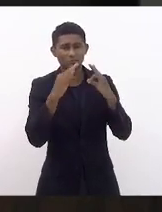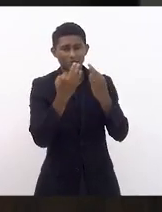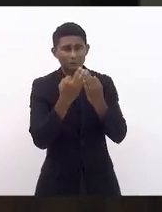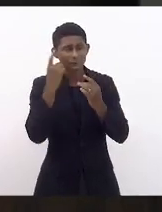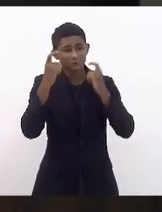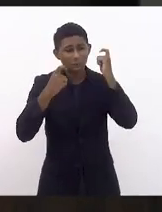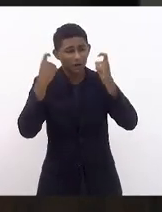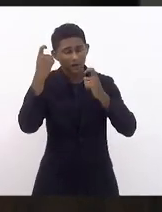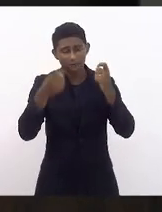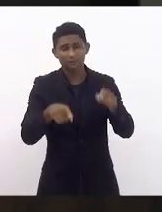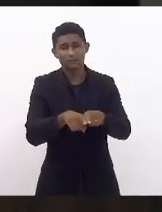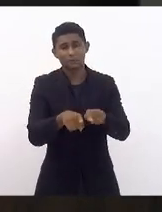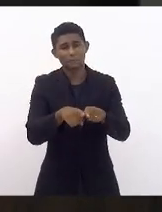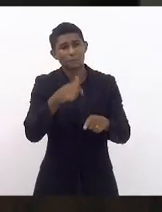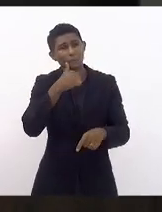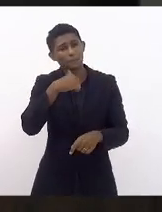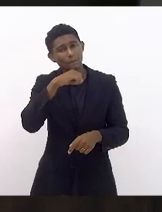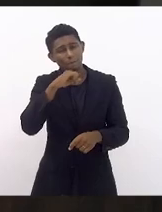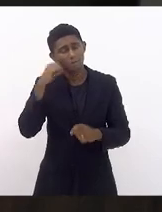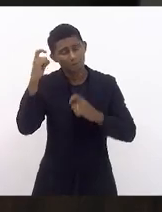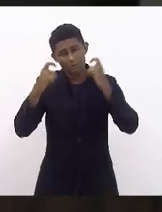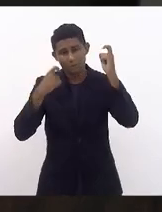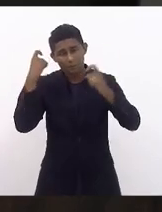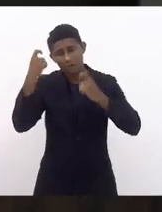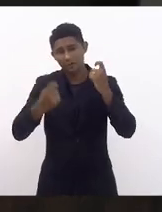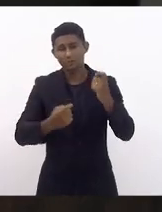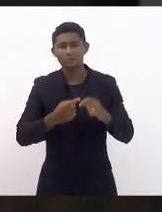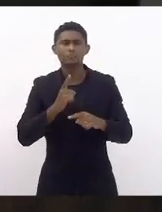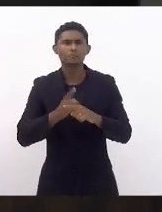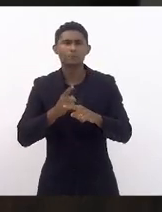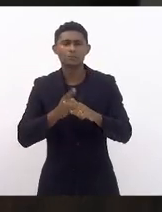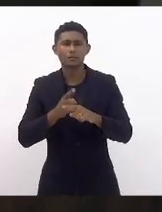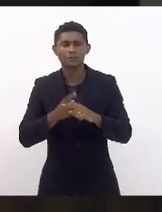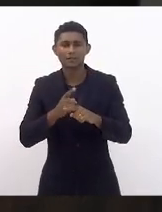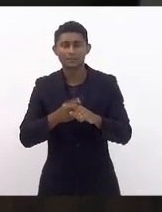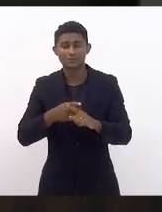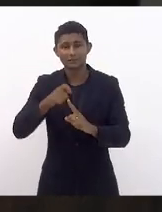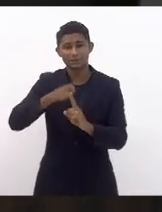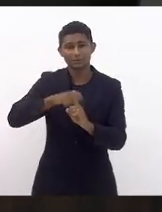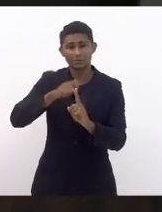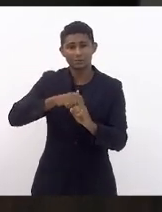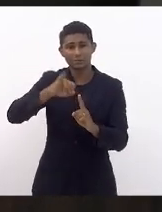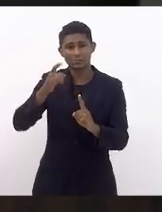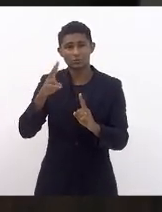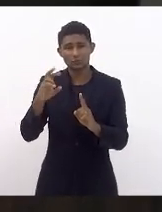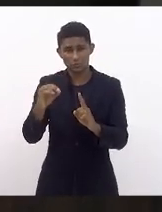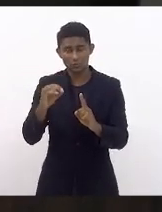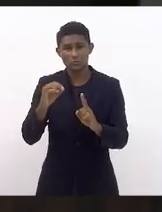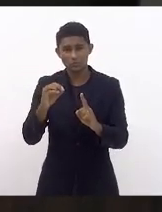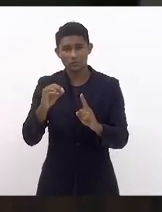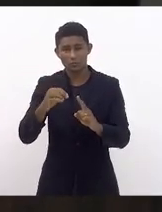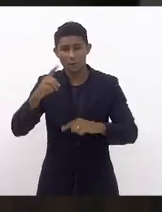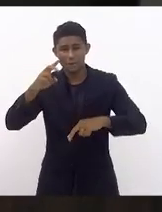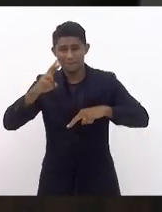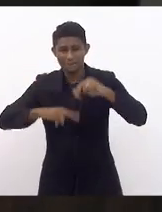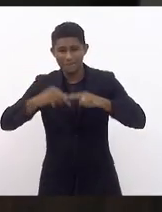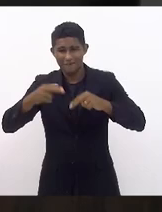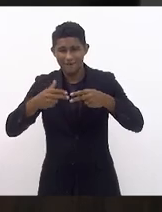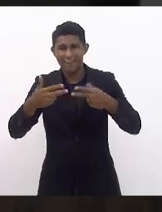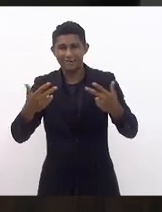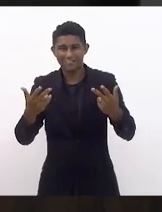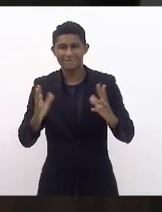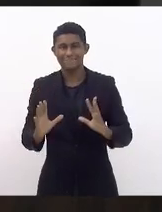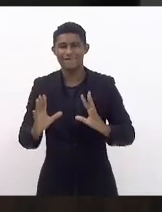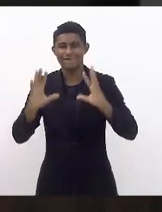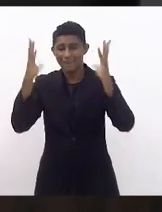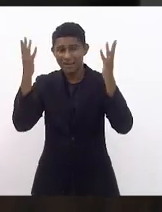mãe, na época das festas juninas. Dona Laurides ficava sempre atenta para que nenhum